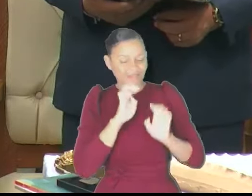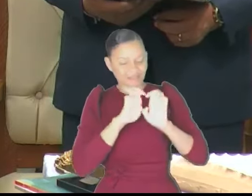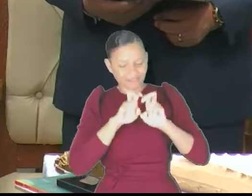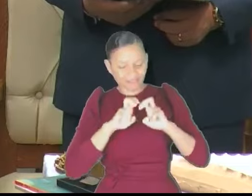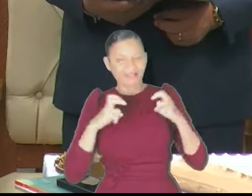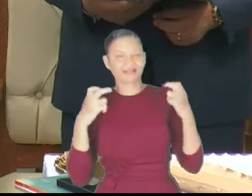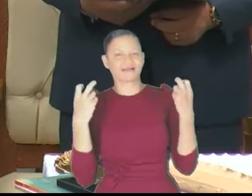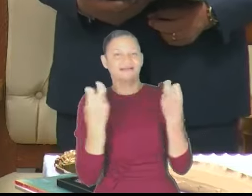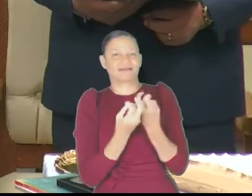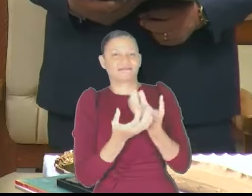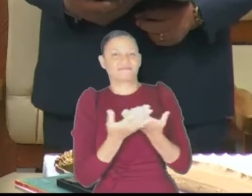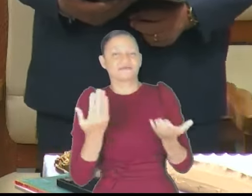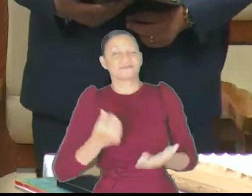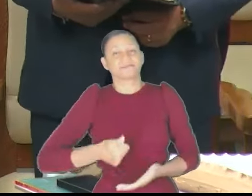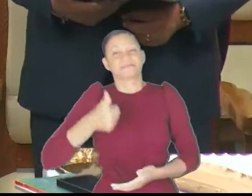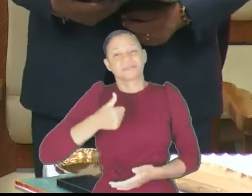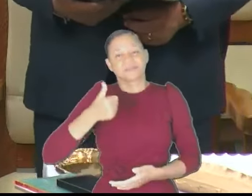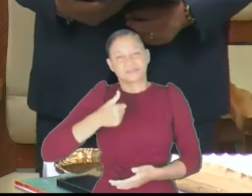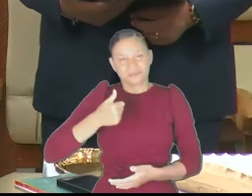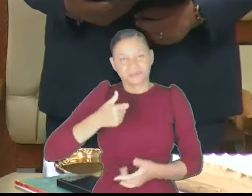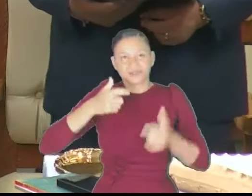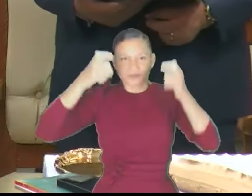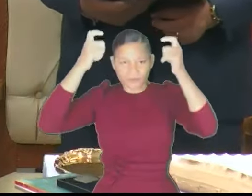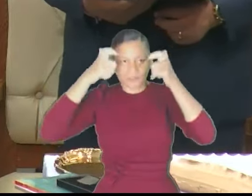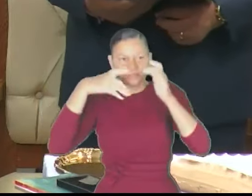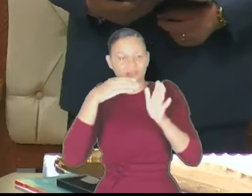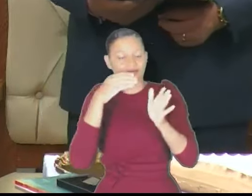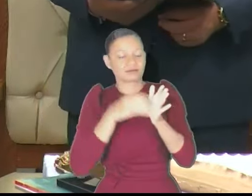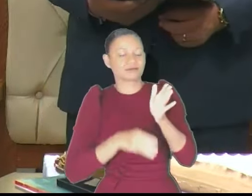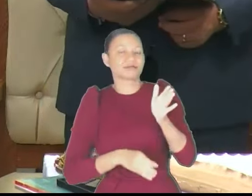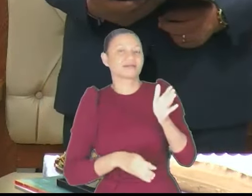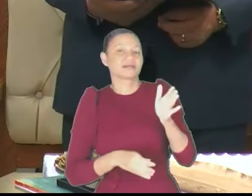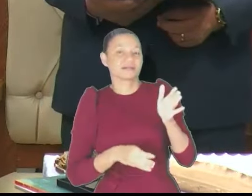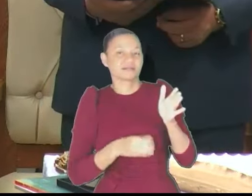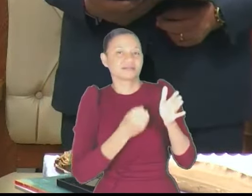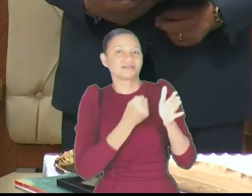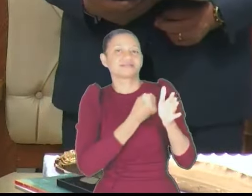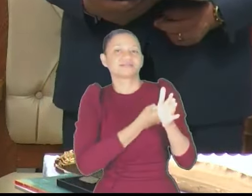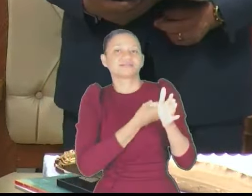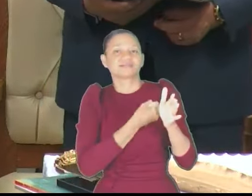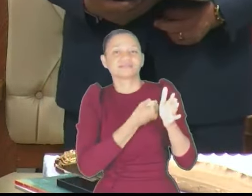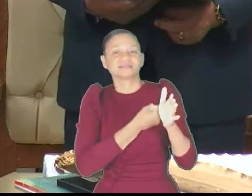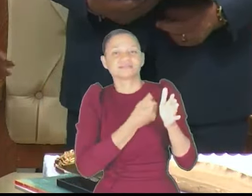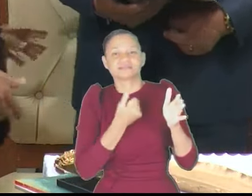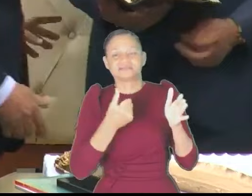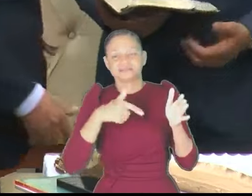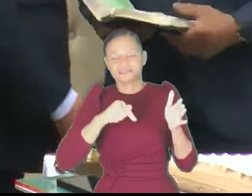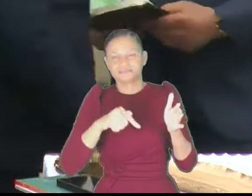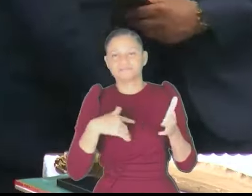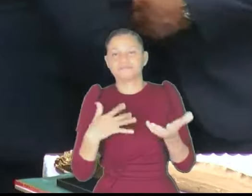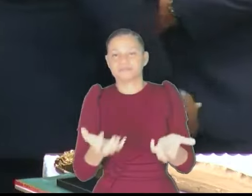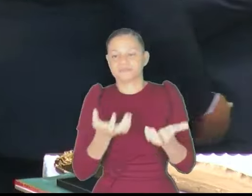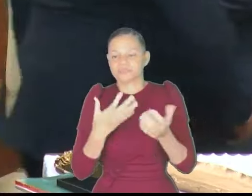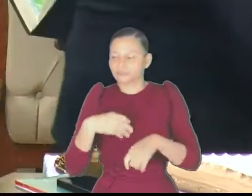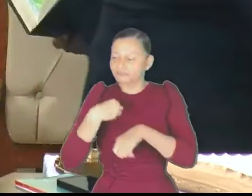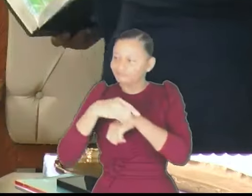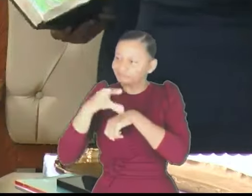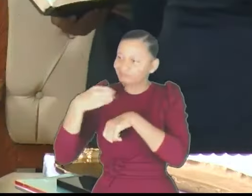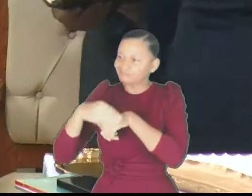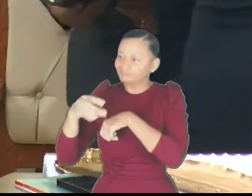livro dos Reis, capítulo de número 17. Eu quero compartilhar